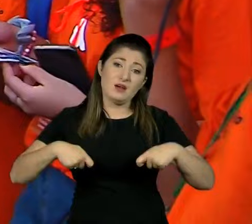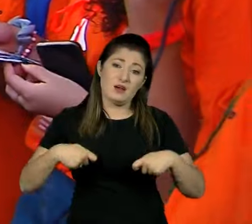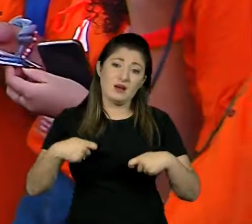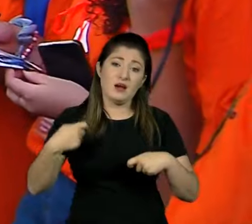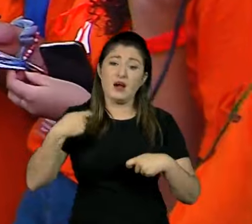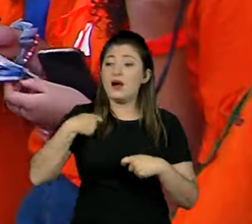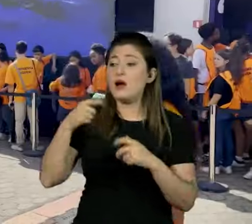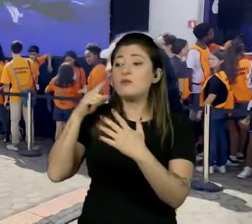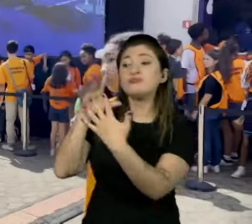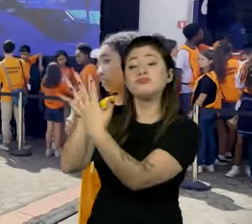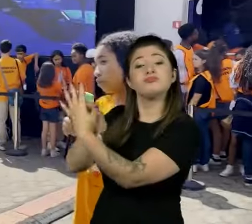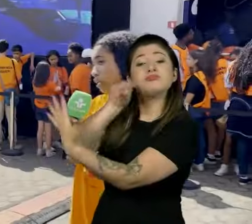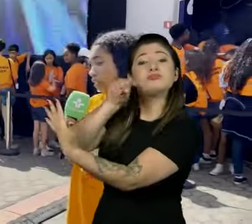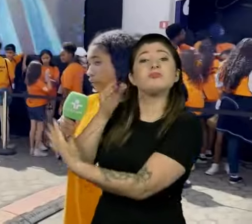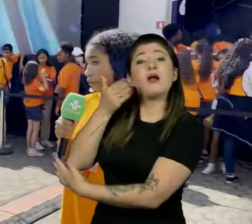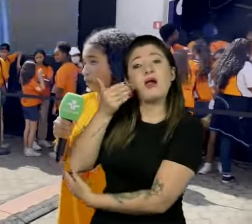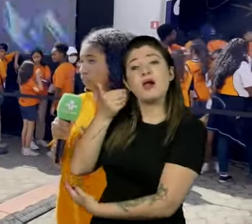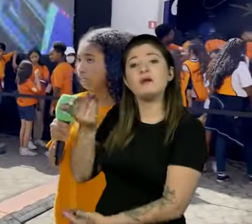que uma inspiração pra gente.